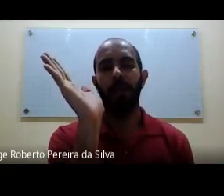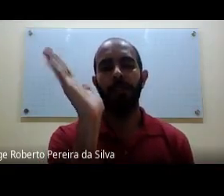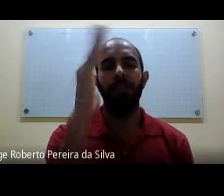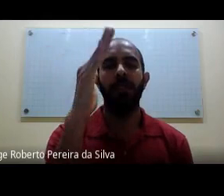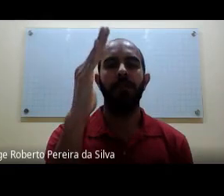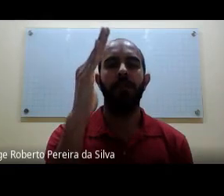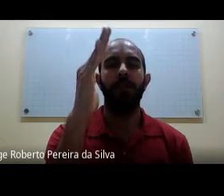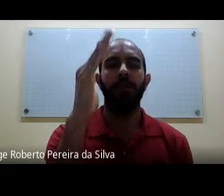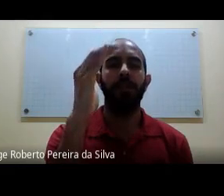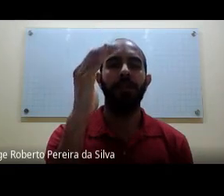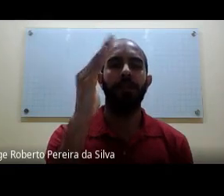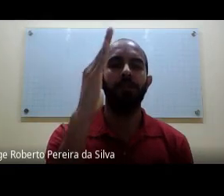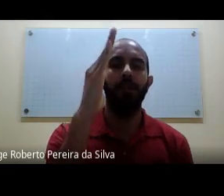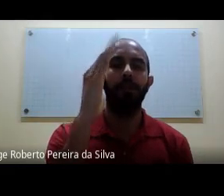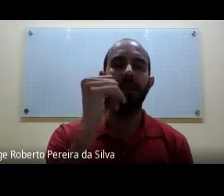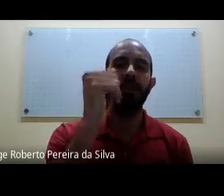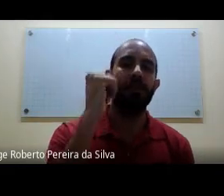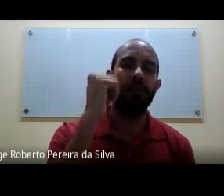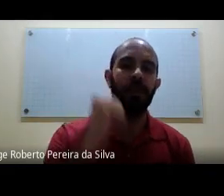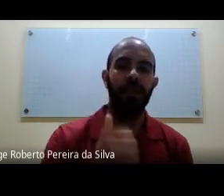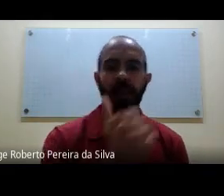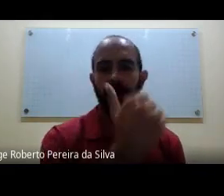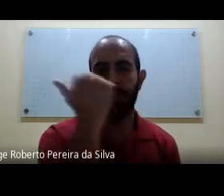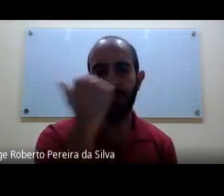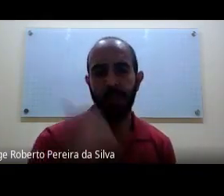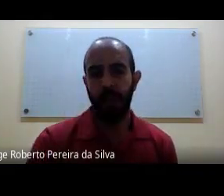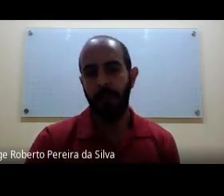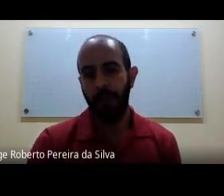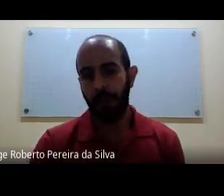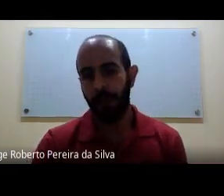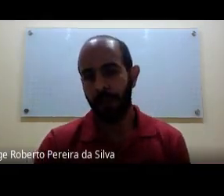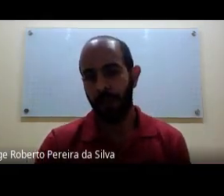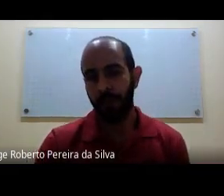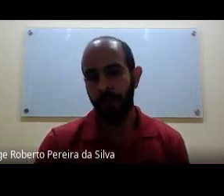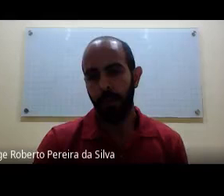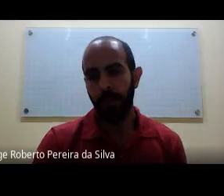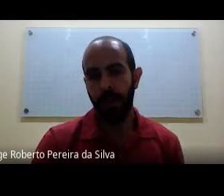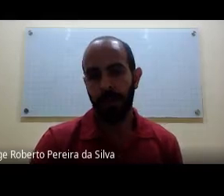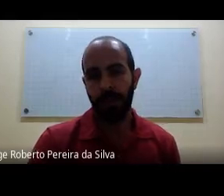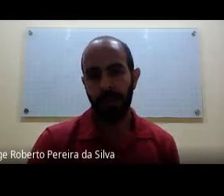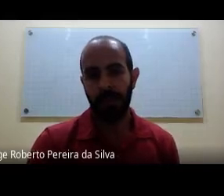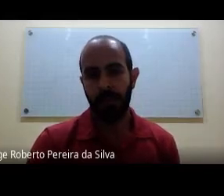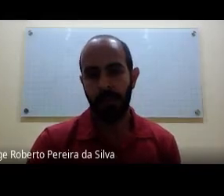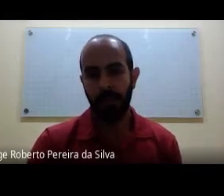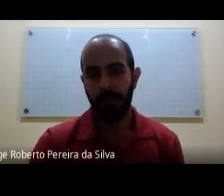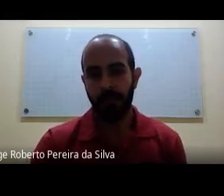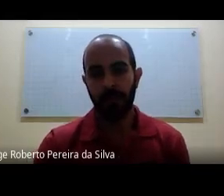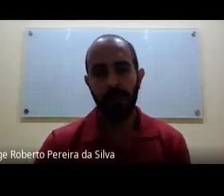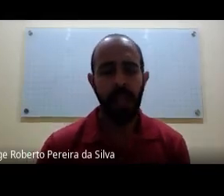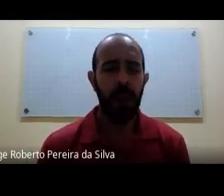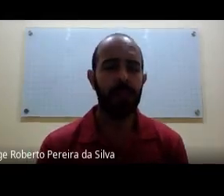da corrente, girando a mão na direção do campo magnético, a gente vai ter que a força vai estar apontando para essa direção